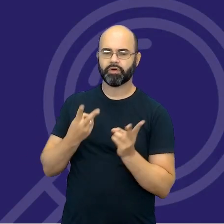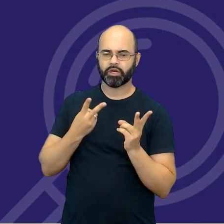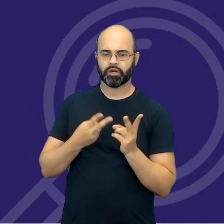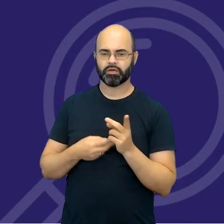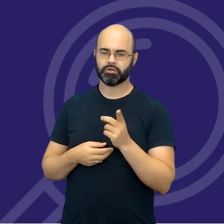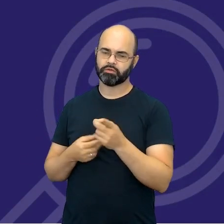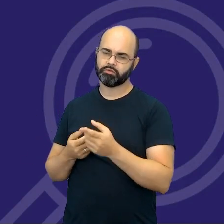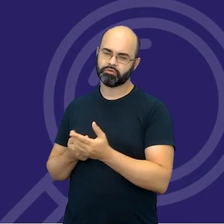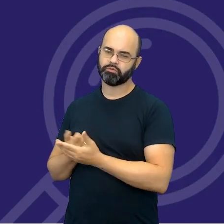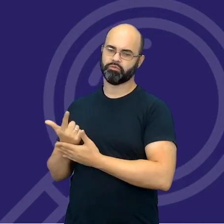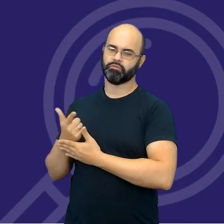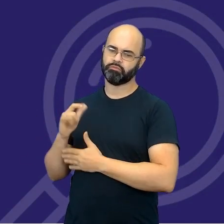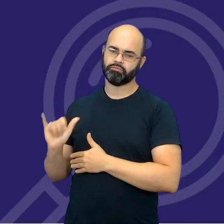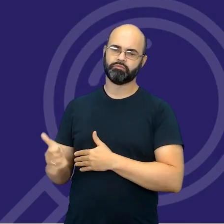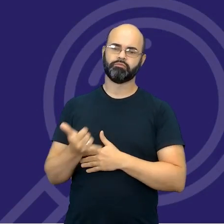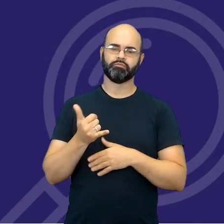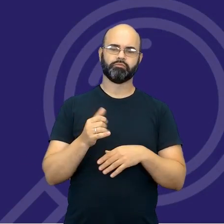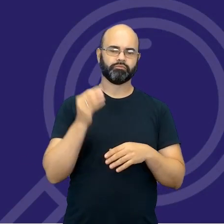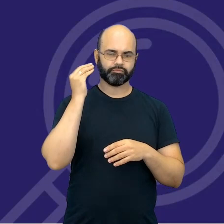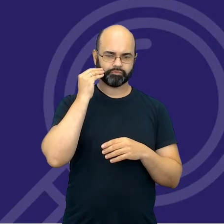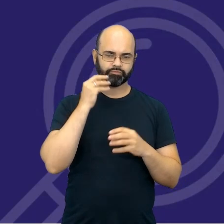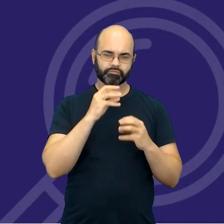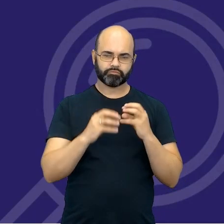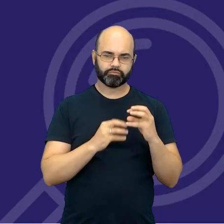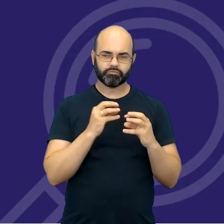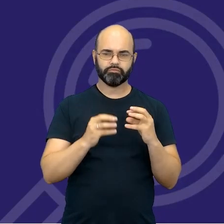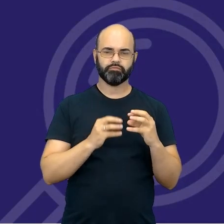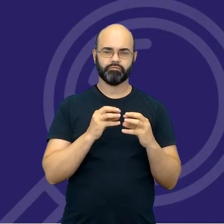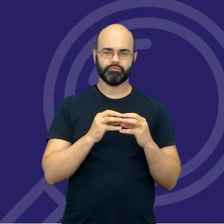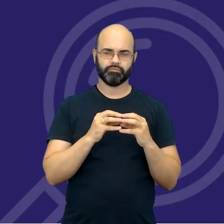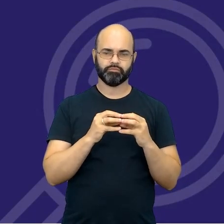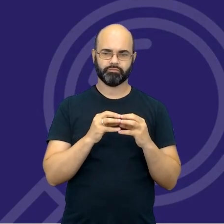para a gente conseguir verificar